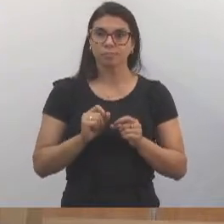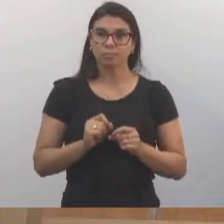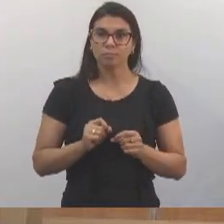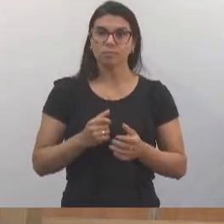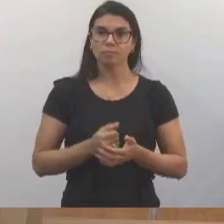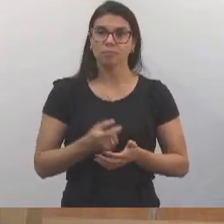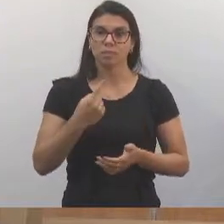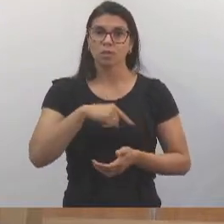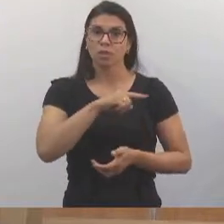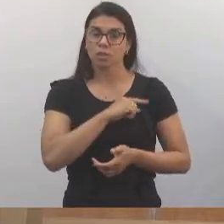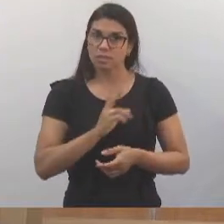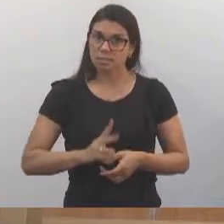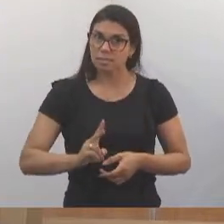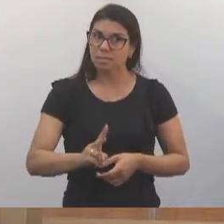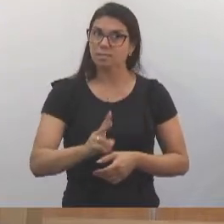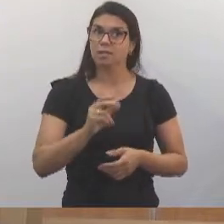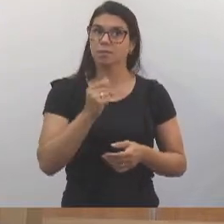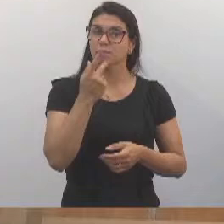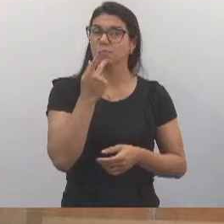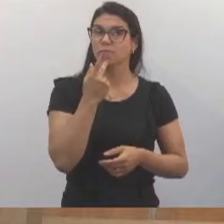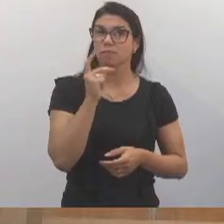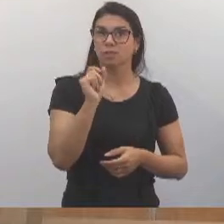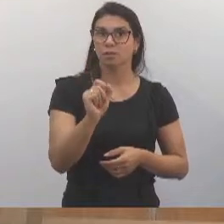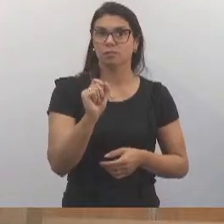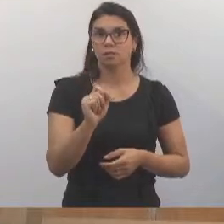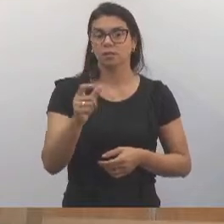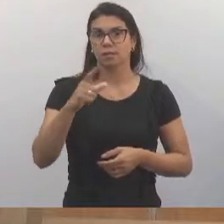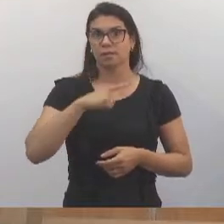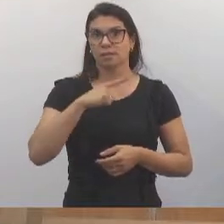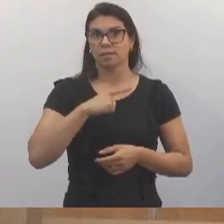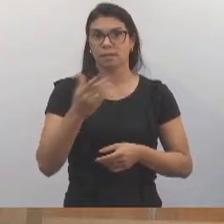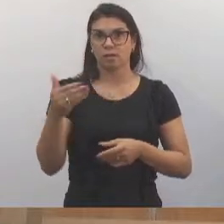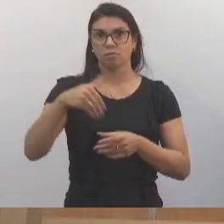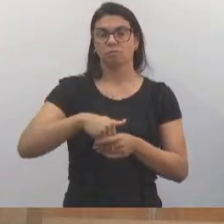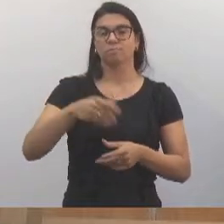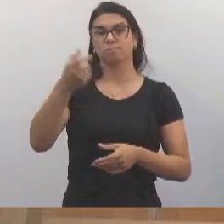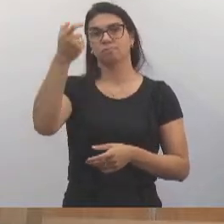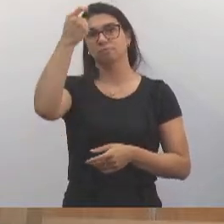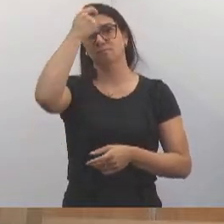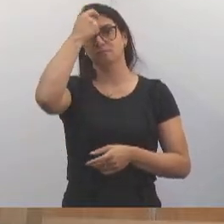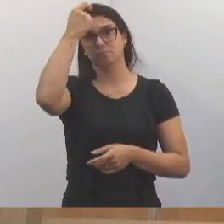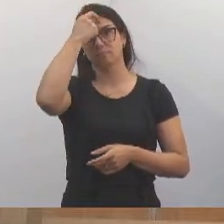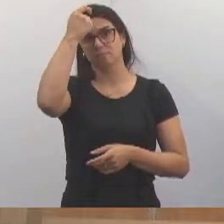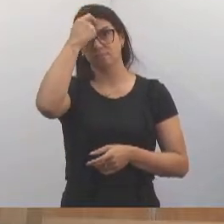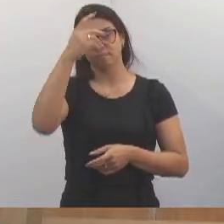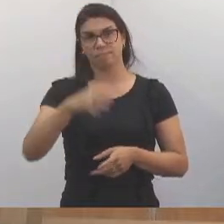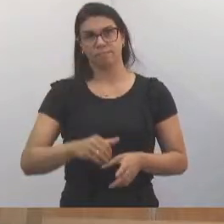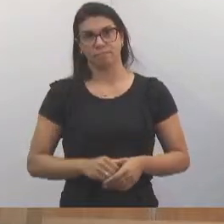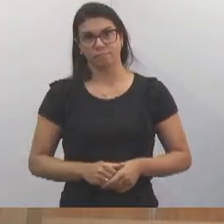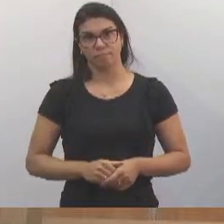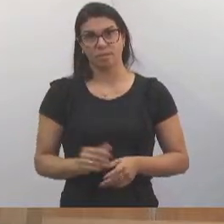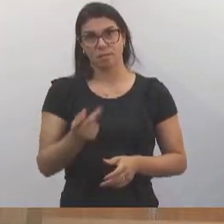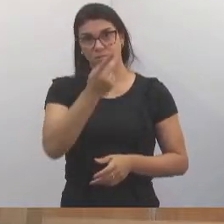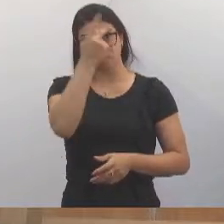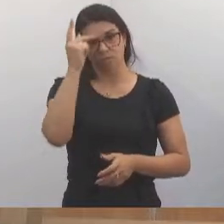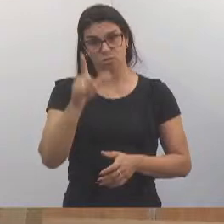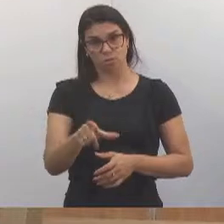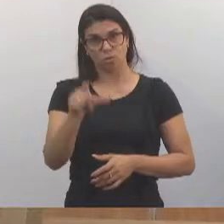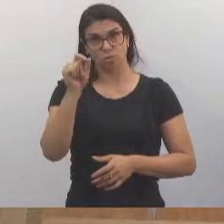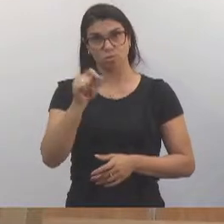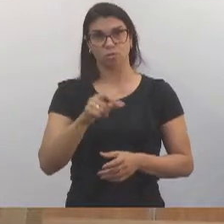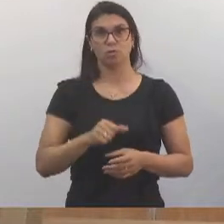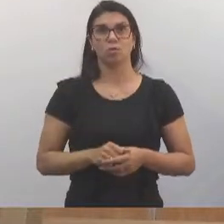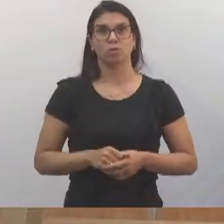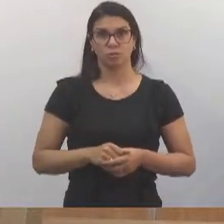gente sempre prega, né, Valmir? Que a gente tenha o voto consciente, que as pessoas escolham um